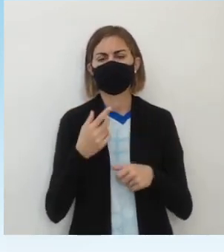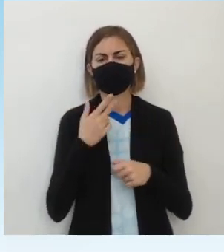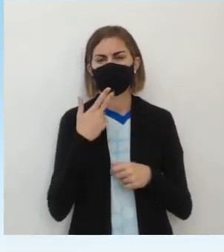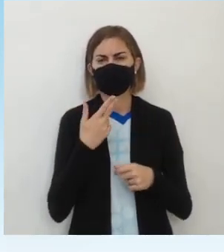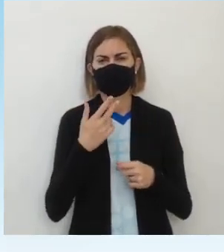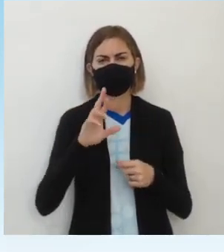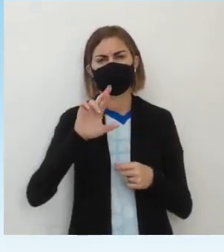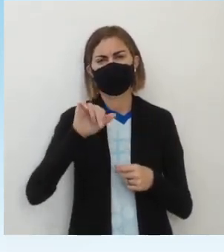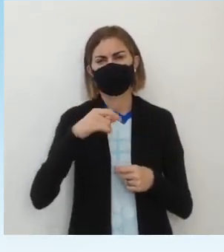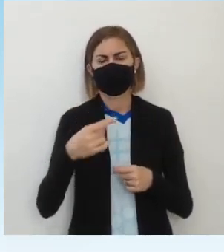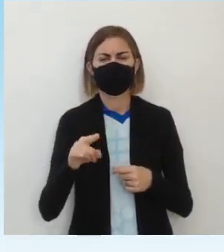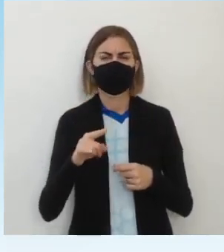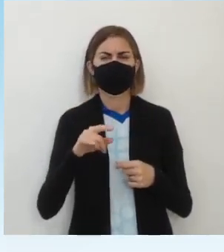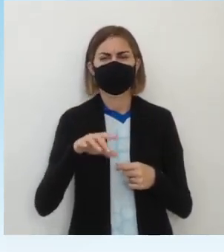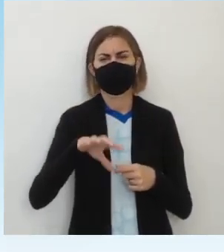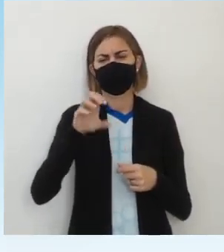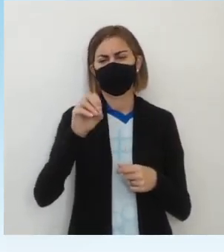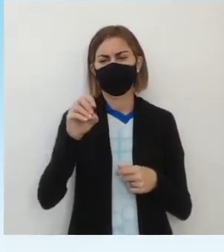dizer que é uma reação de